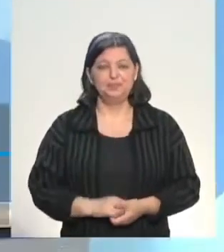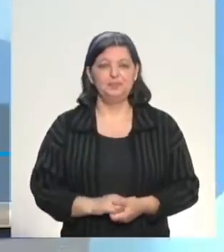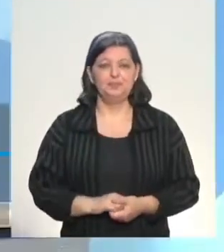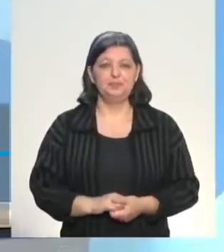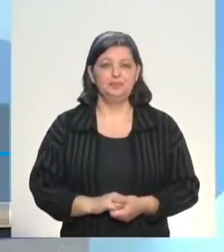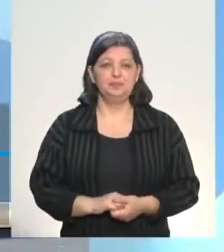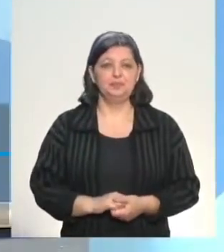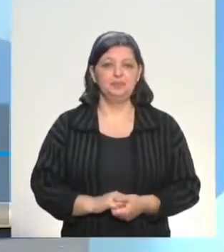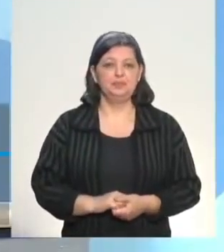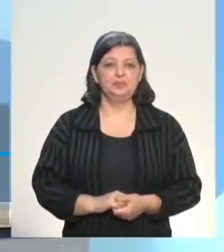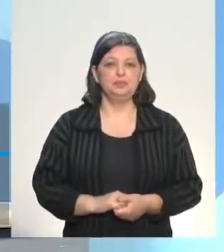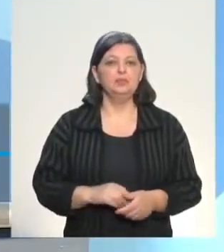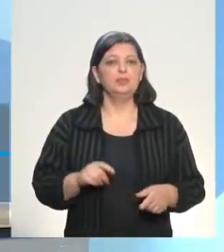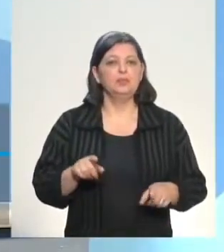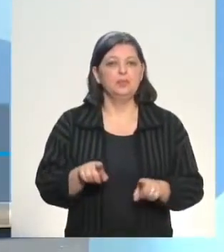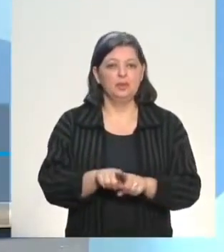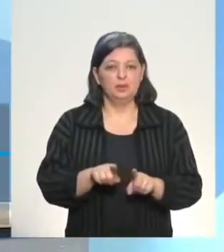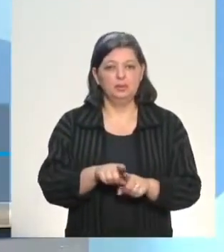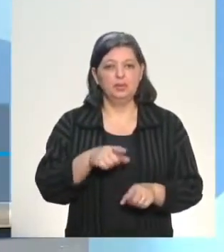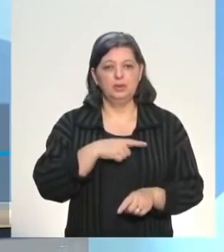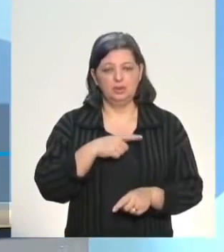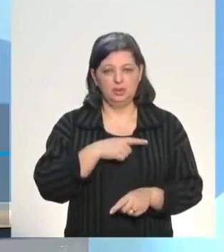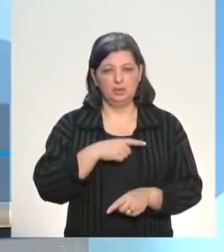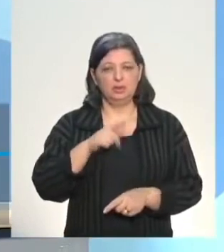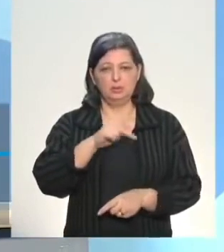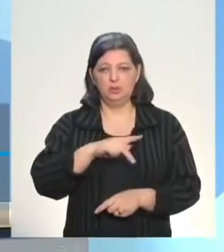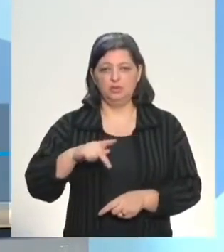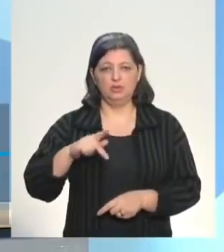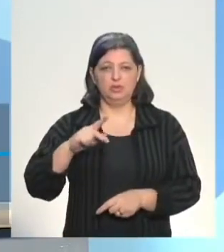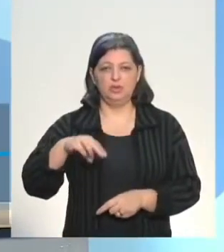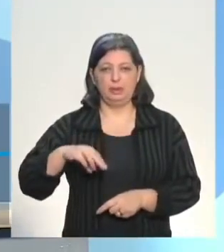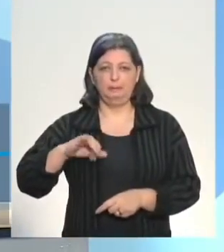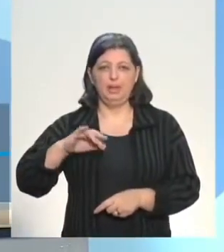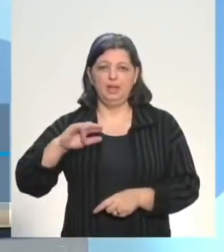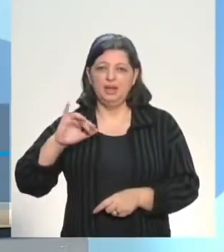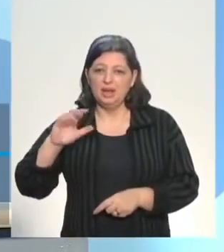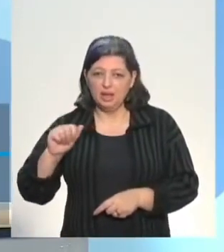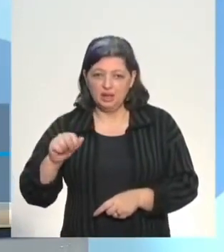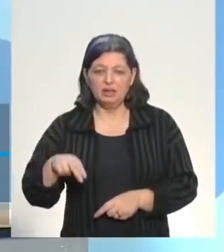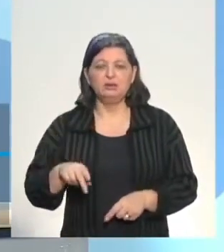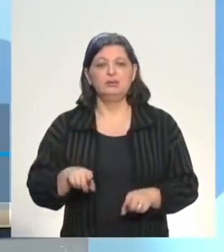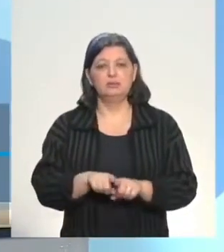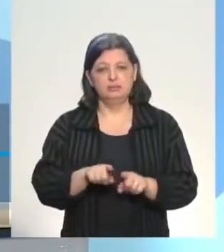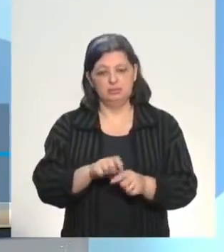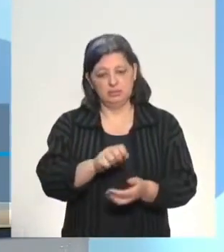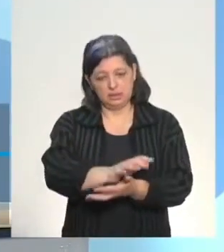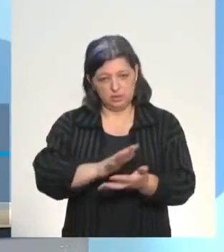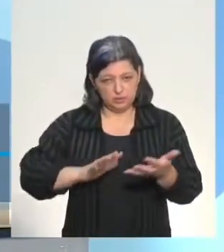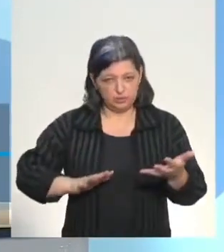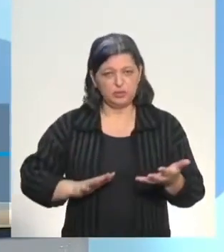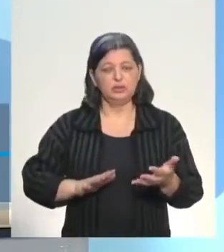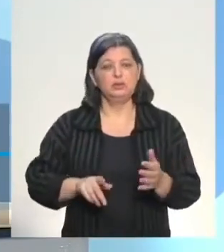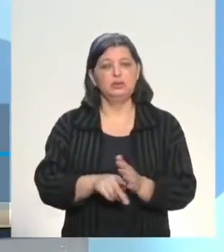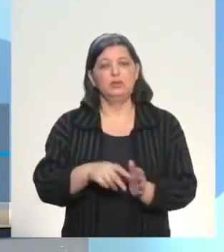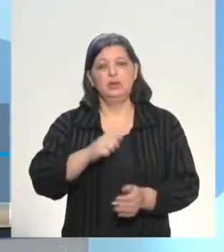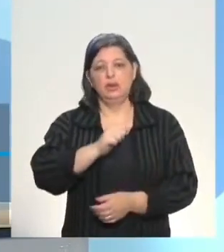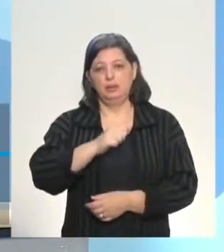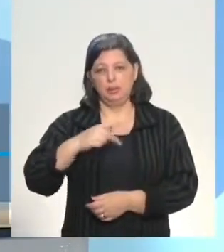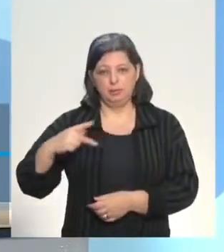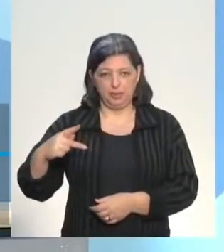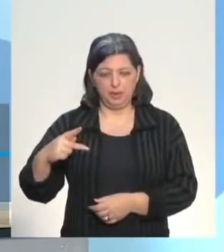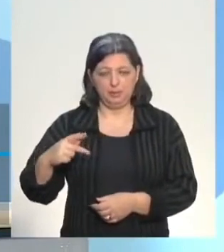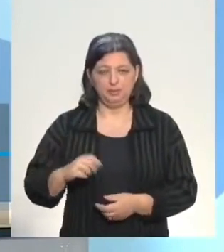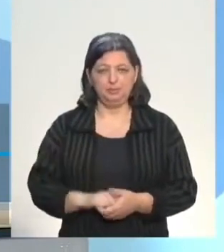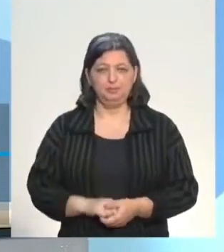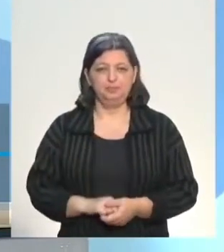E também tenho aqui, ó, um recadinho da professora Miriam, pedindo para vocês, por favor, fazerem as tarefas, aquela do aplicativo, do CMSP.